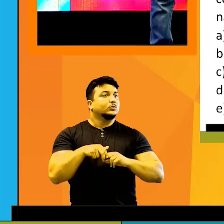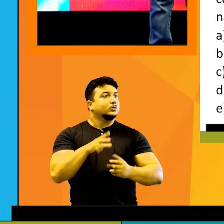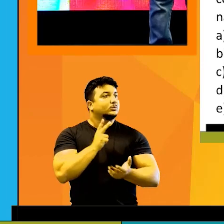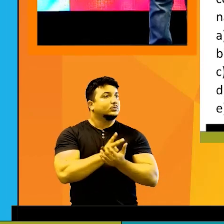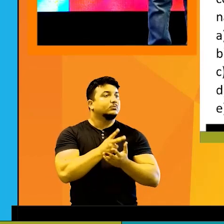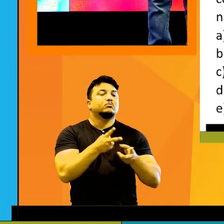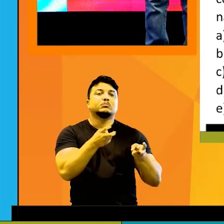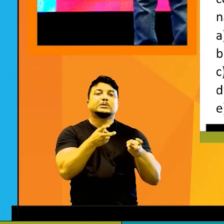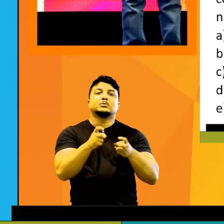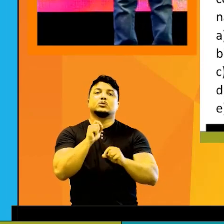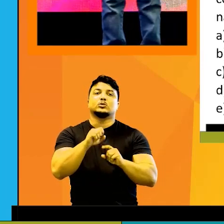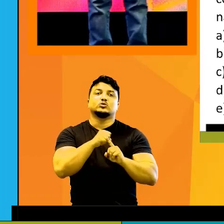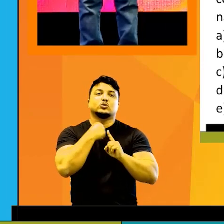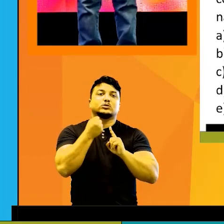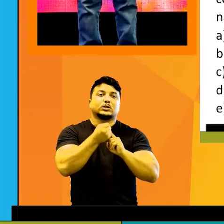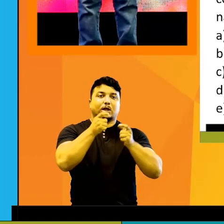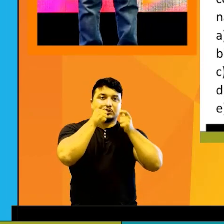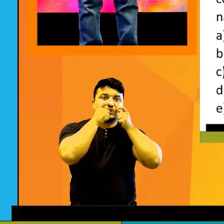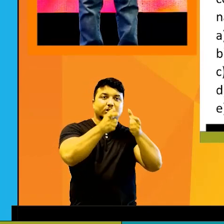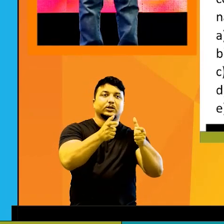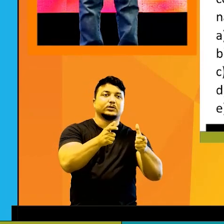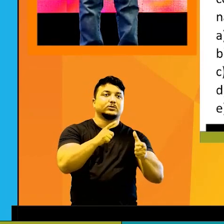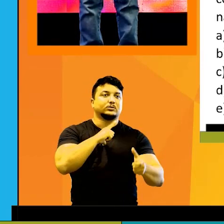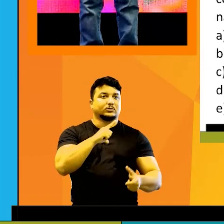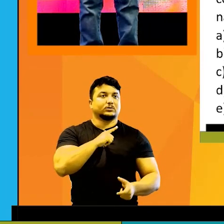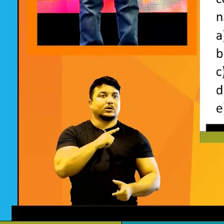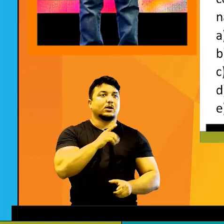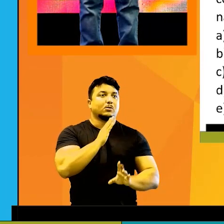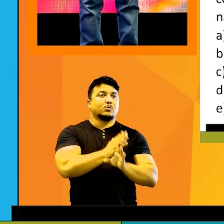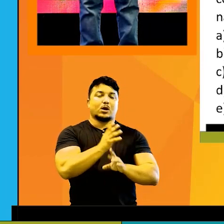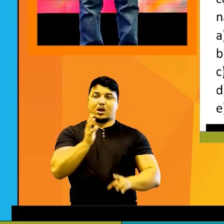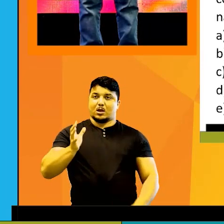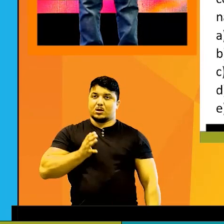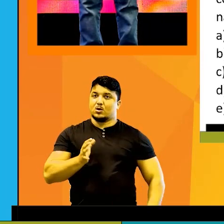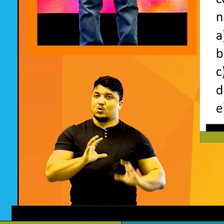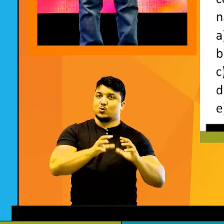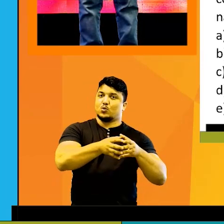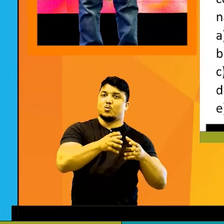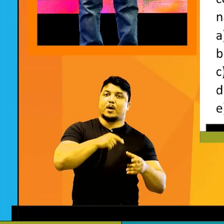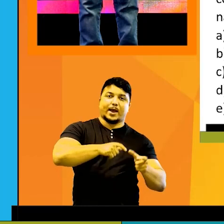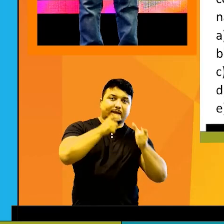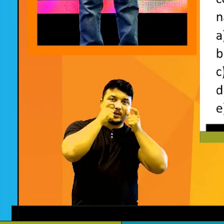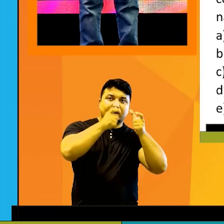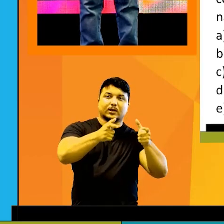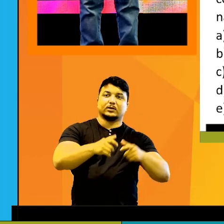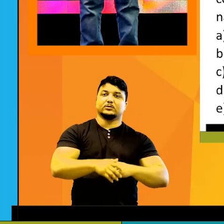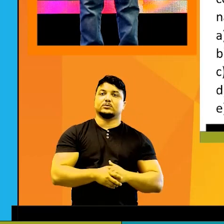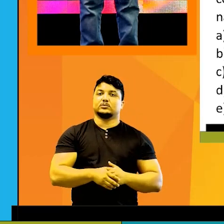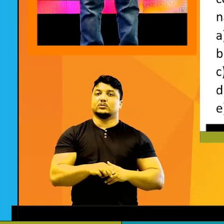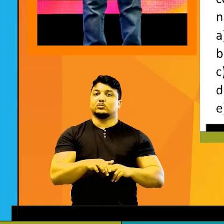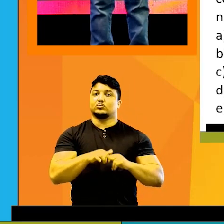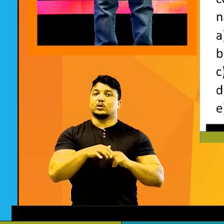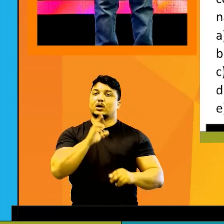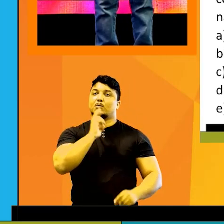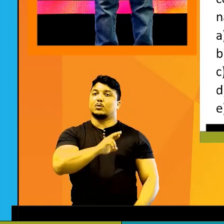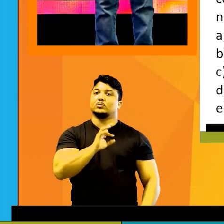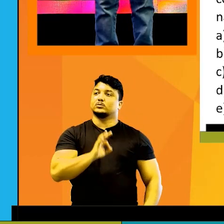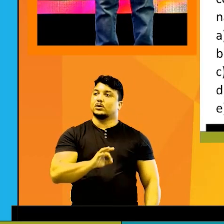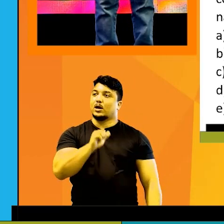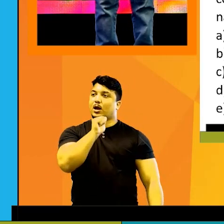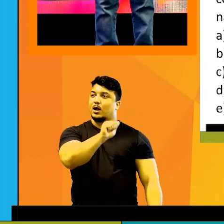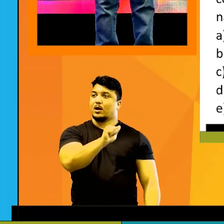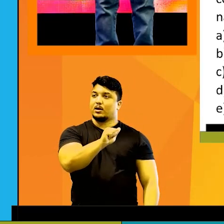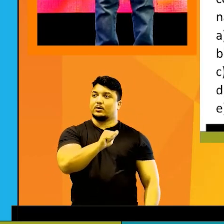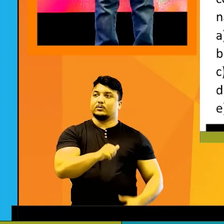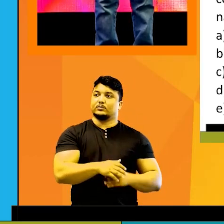havia uma sociedade de interesse, que a sociedade burguesa que se formava era uma sociedade de interesse. Por isso a resposta é a letra